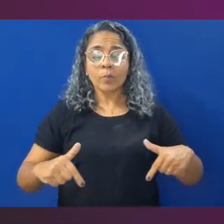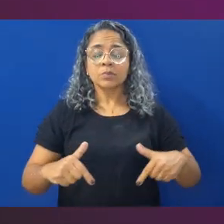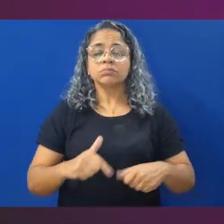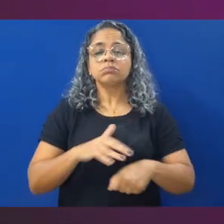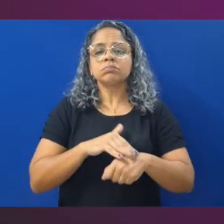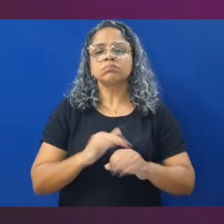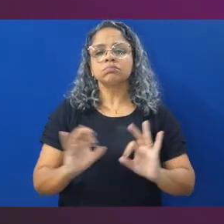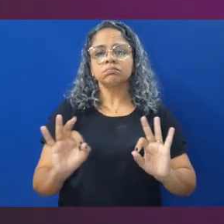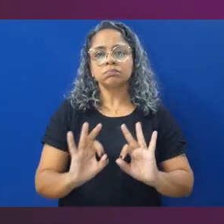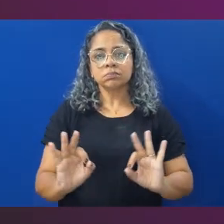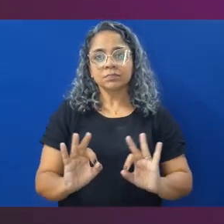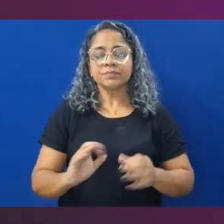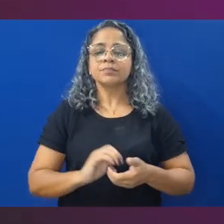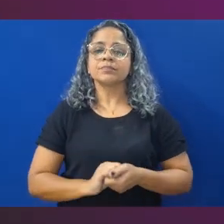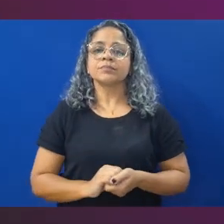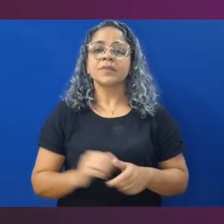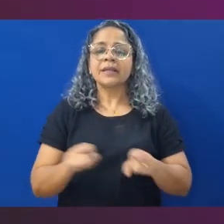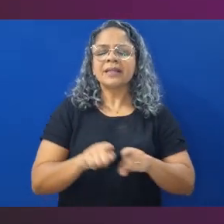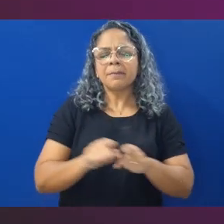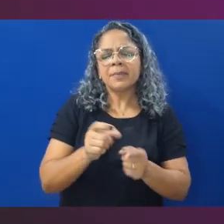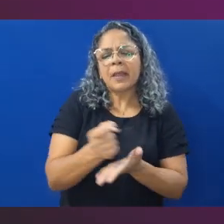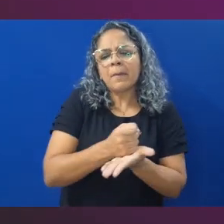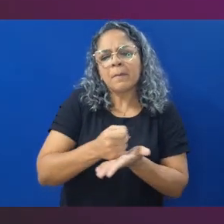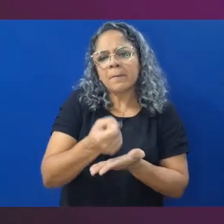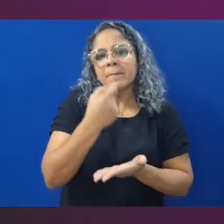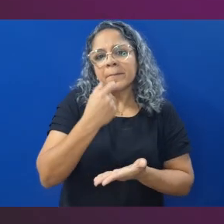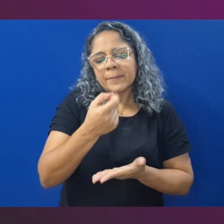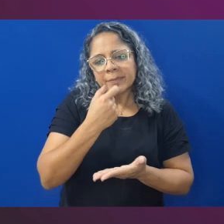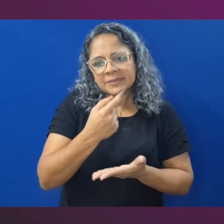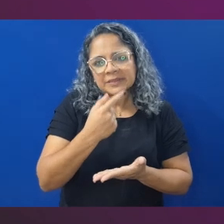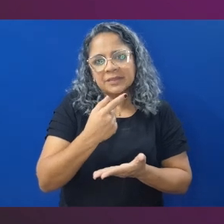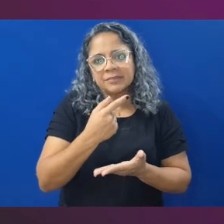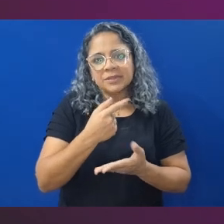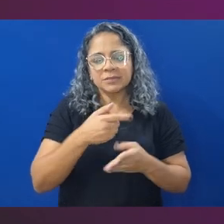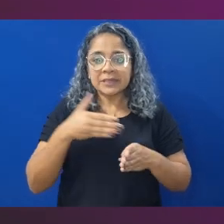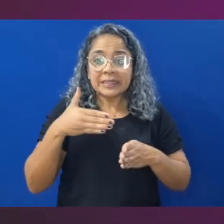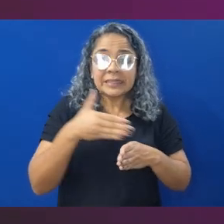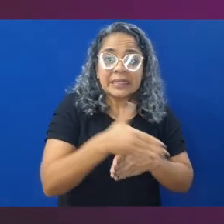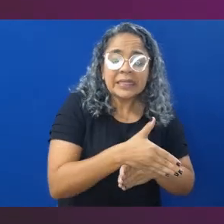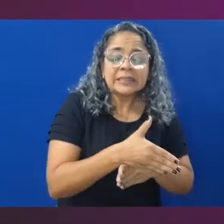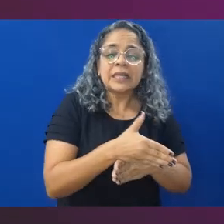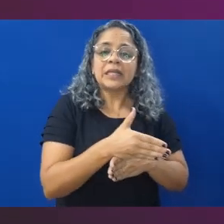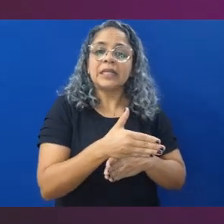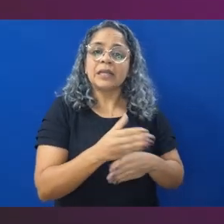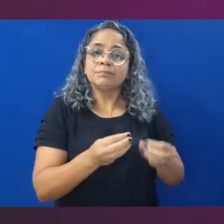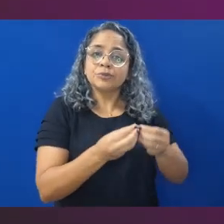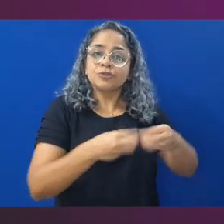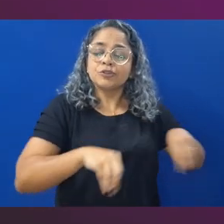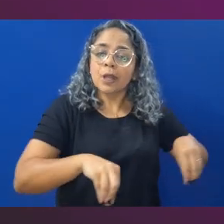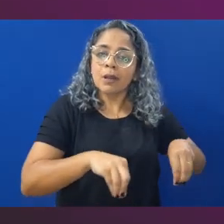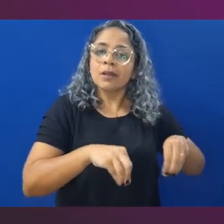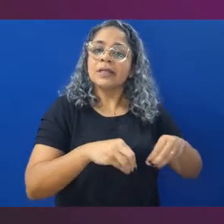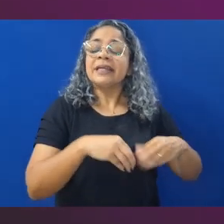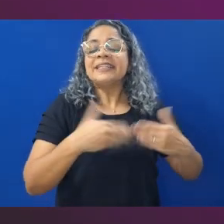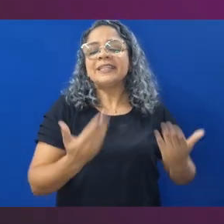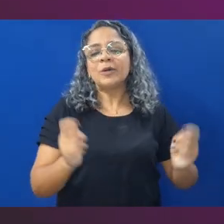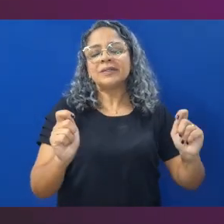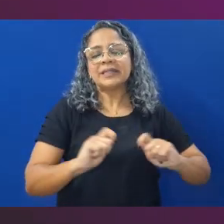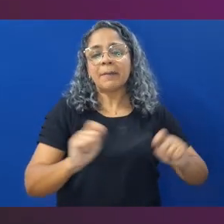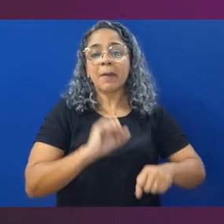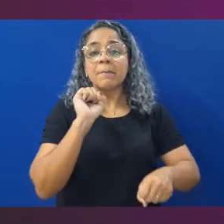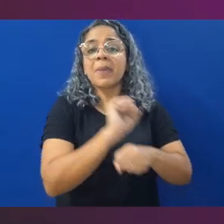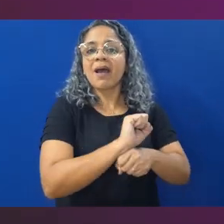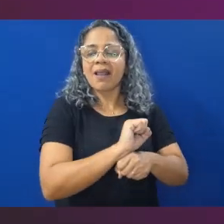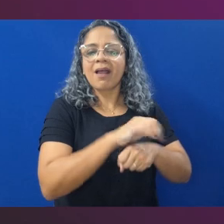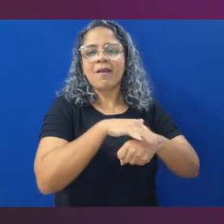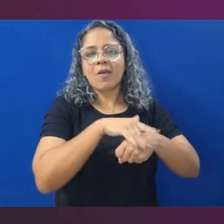os medicamentos que agem sobre o capsídeo viral, prejudicando sua estabilidade e, assim, interferindo com a